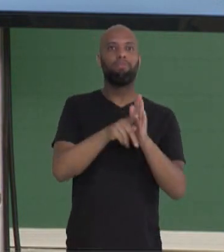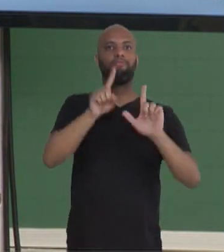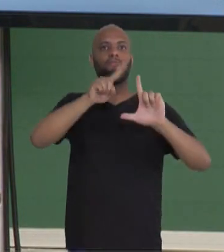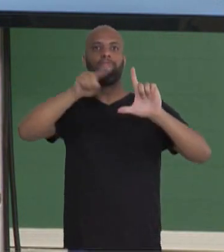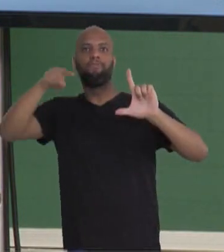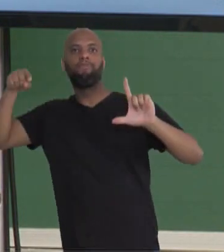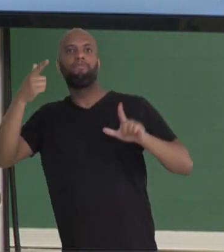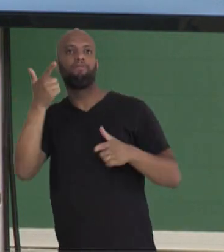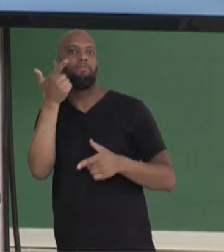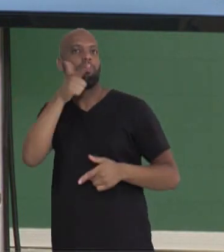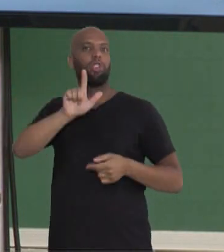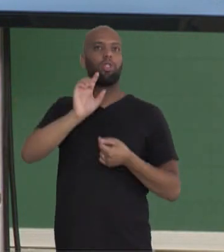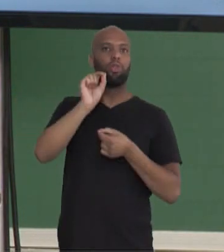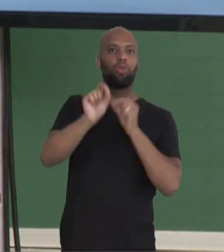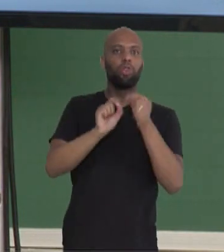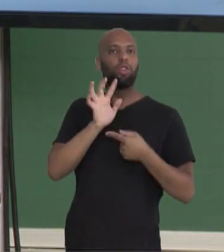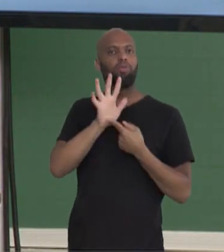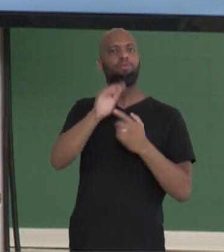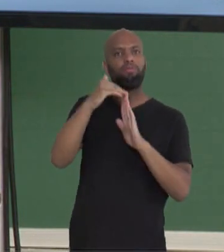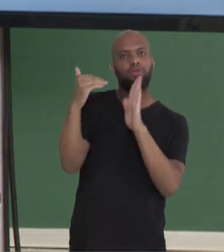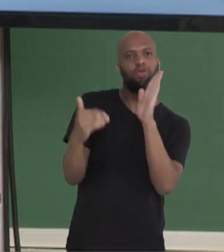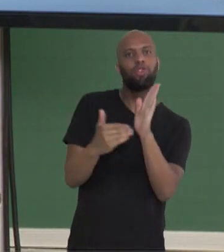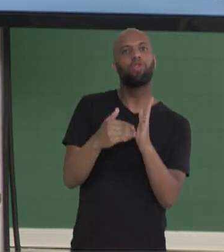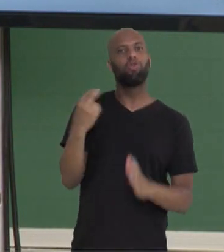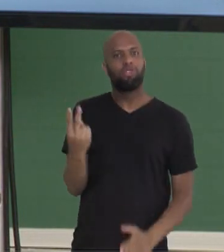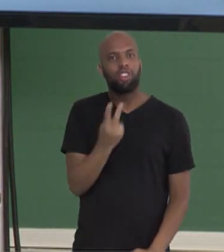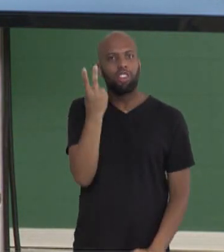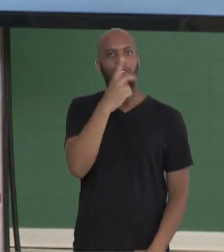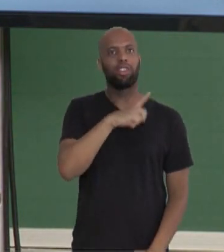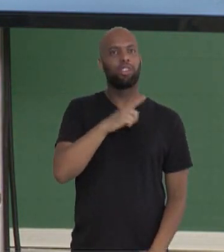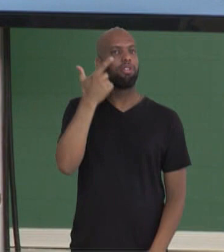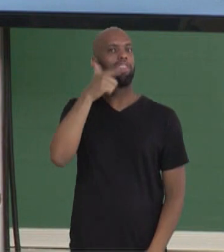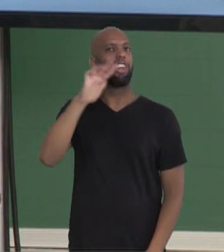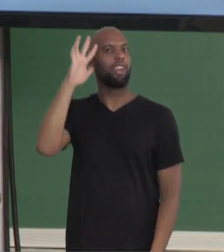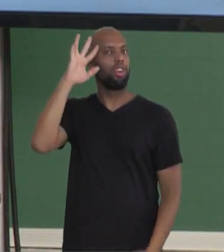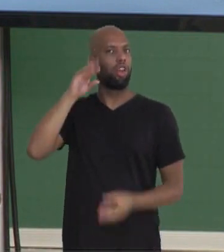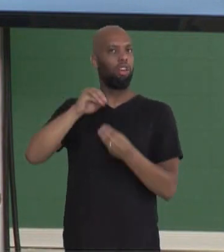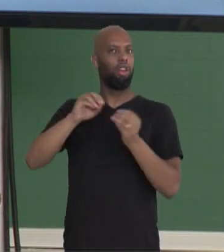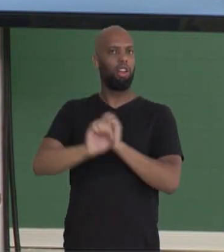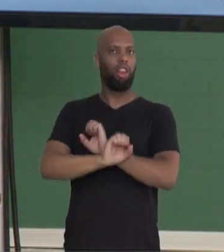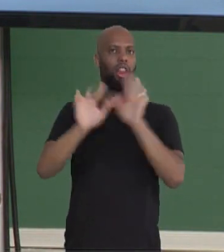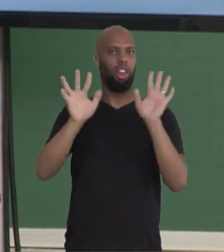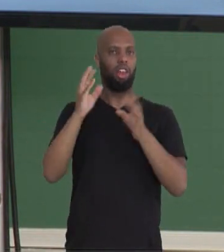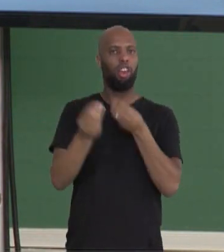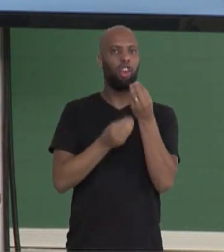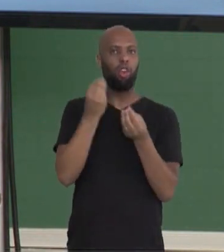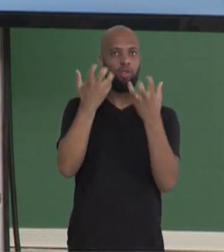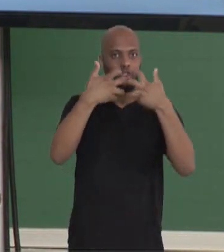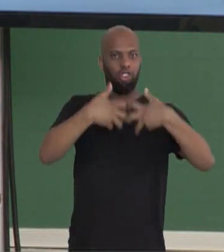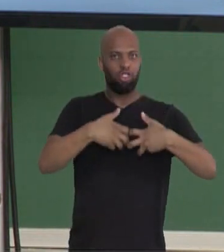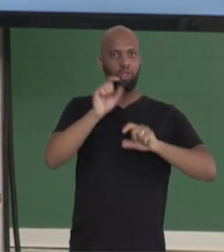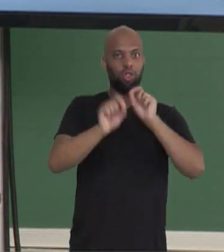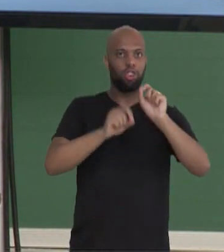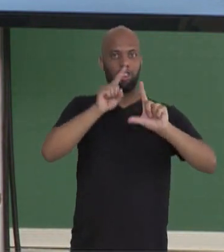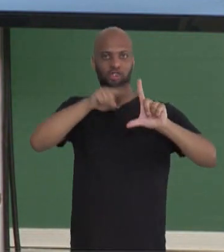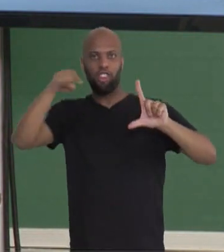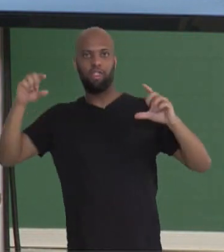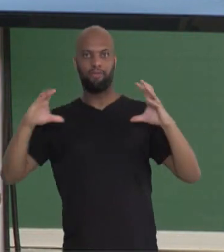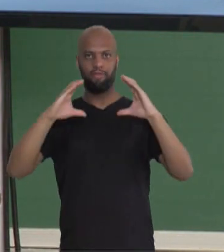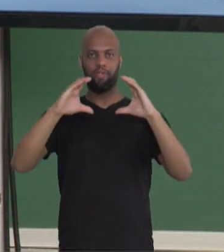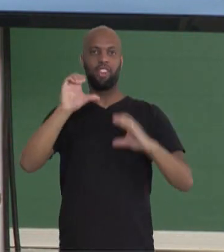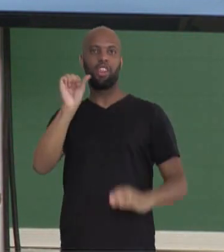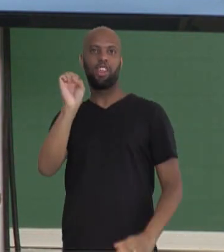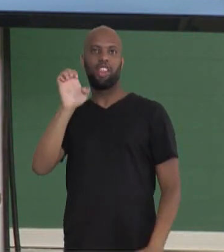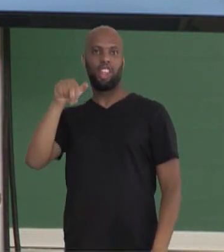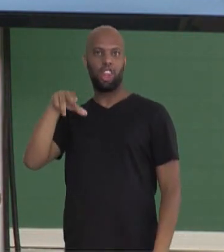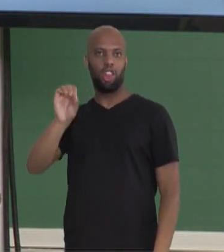conseguindo estabelecer todos os valores para a gente entender como que funciona o comportamento de uma função seno.